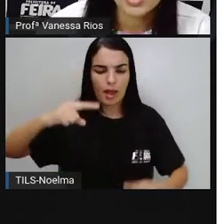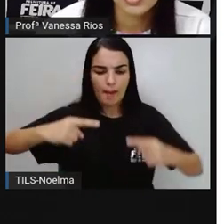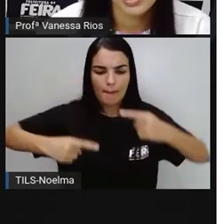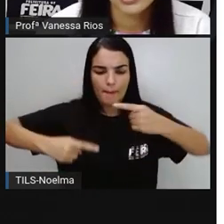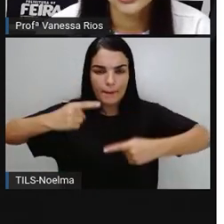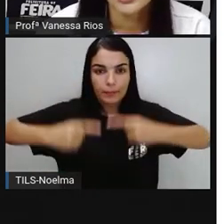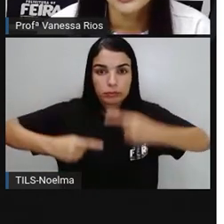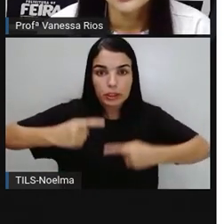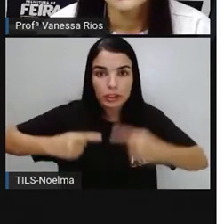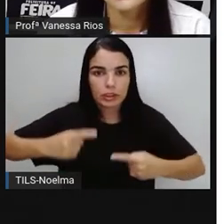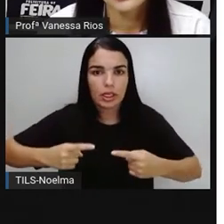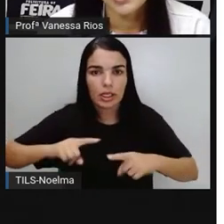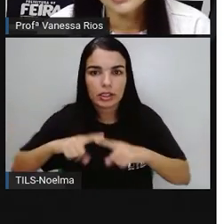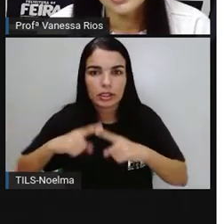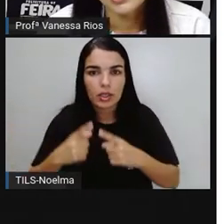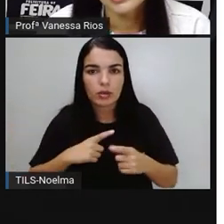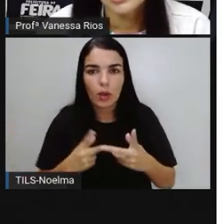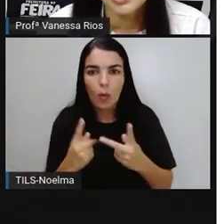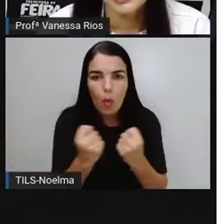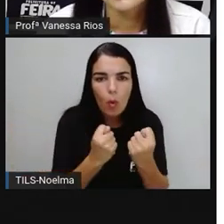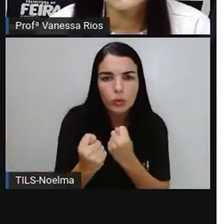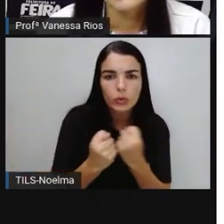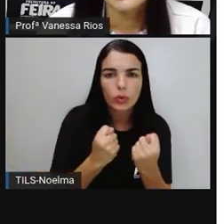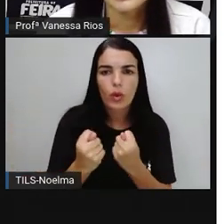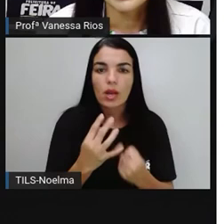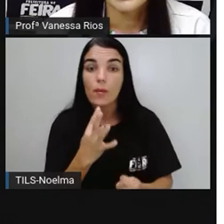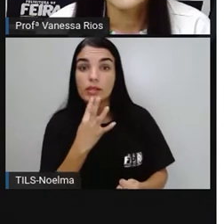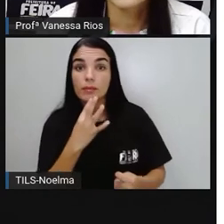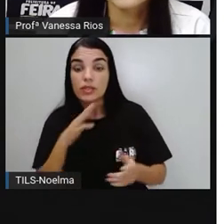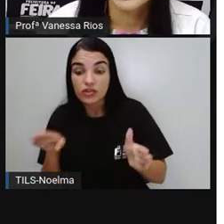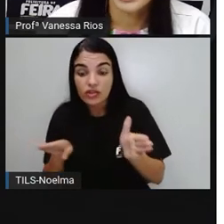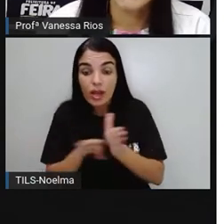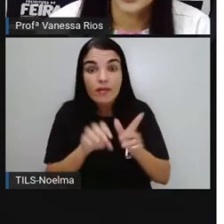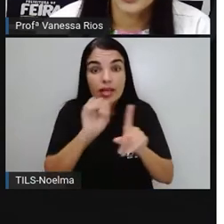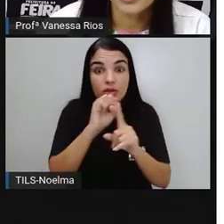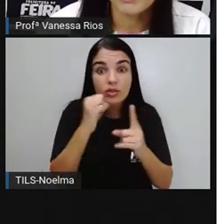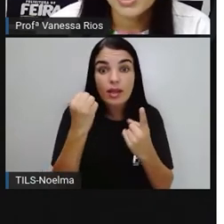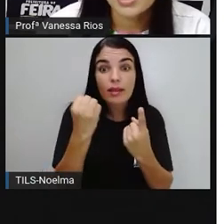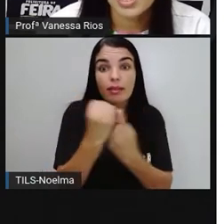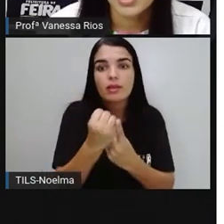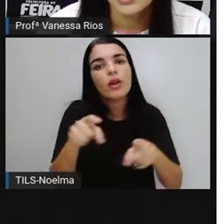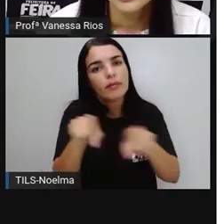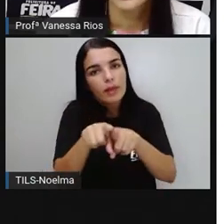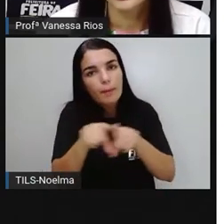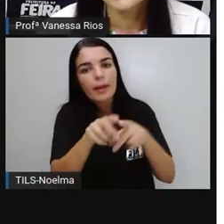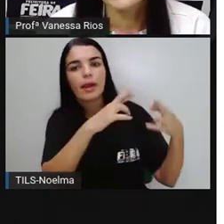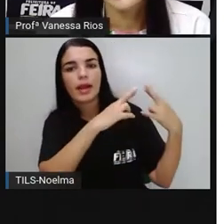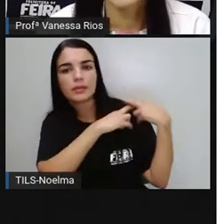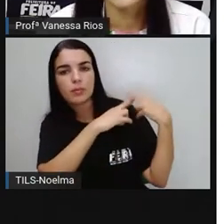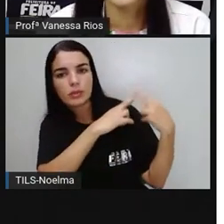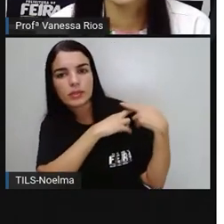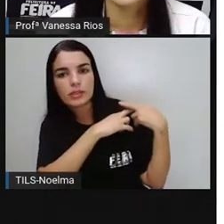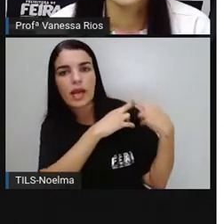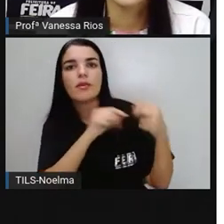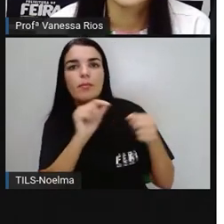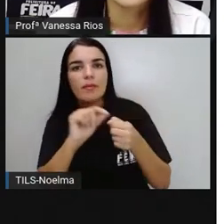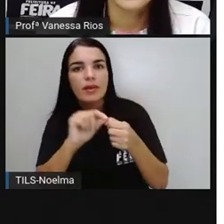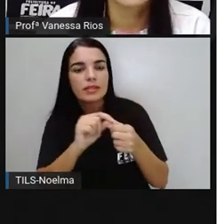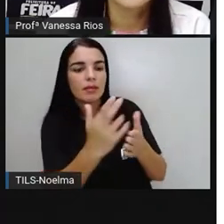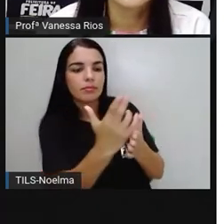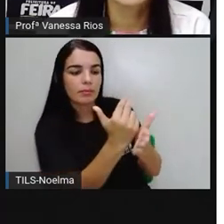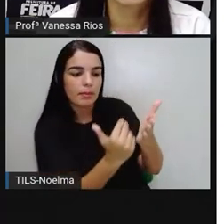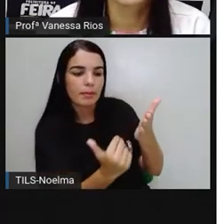à sociedade. Sendo assim, ela também era responsável por fazer todas as